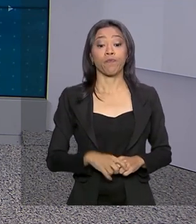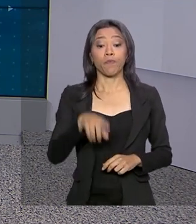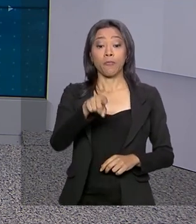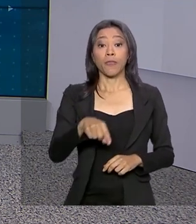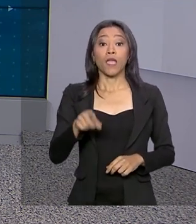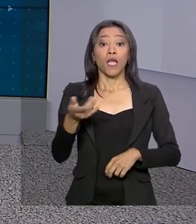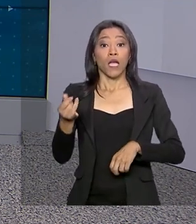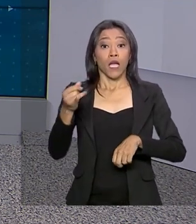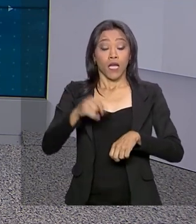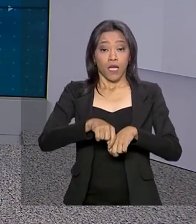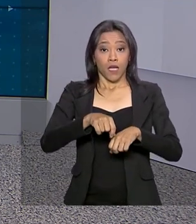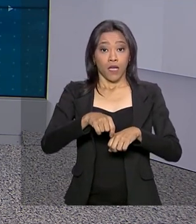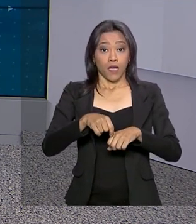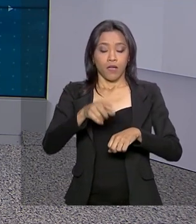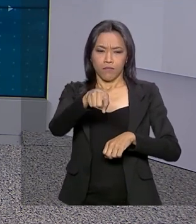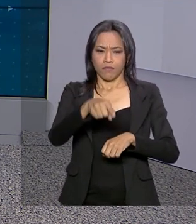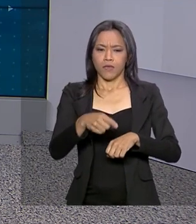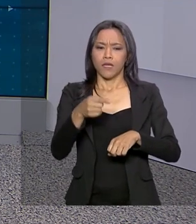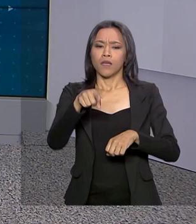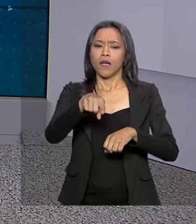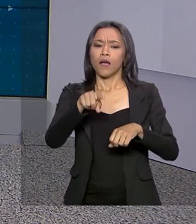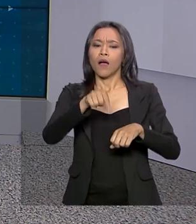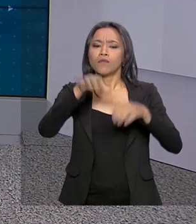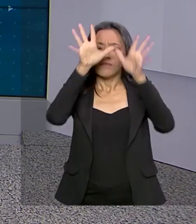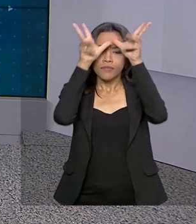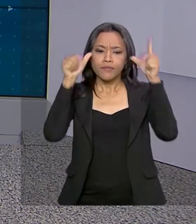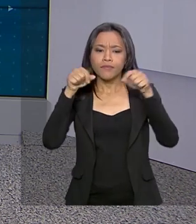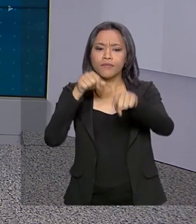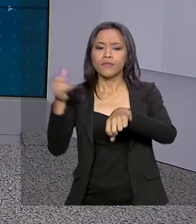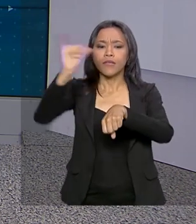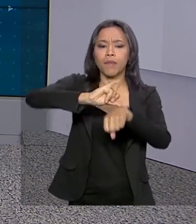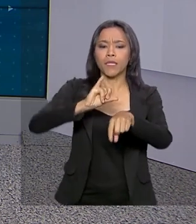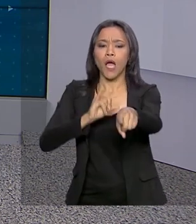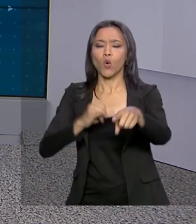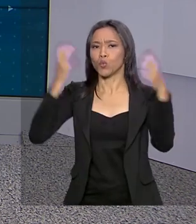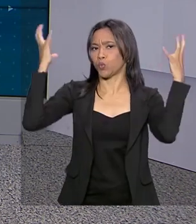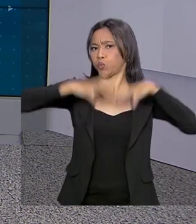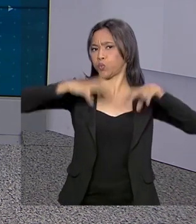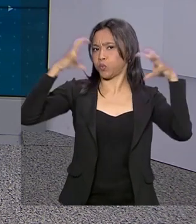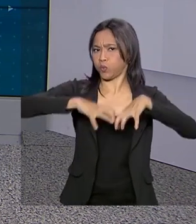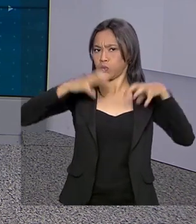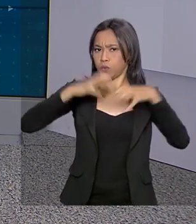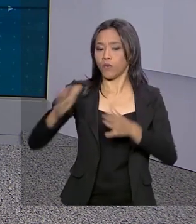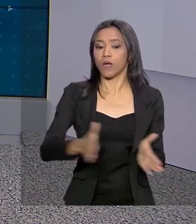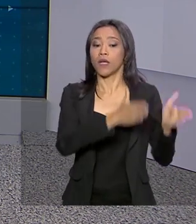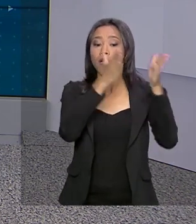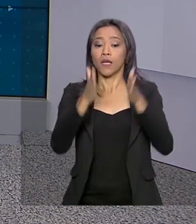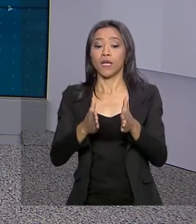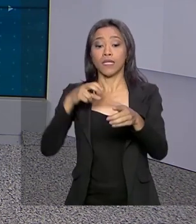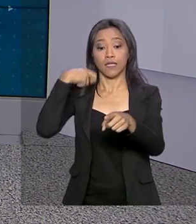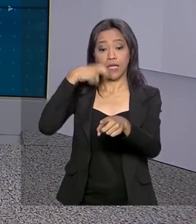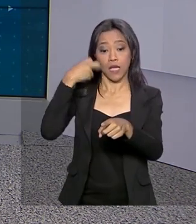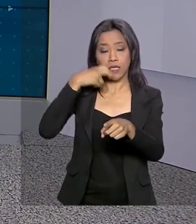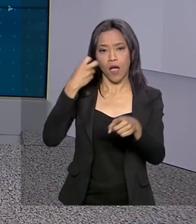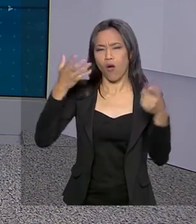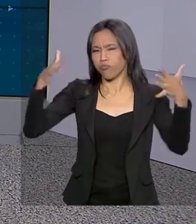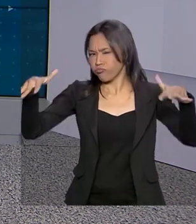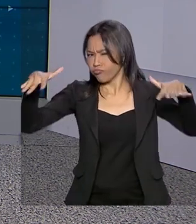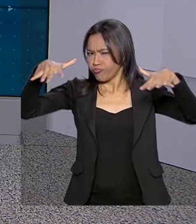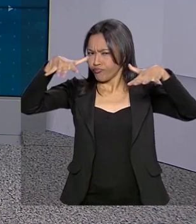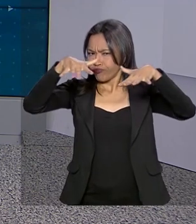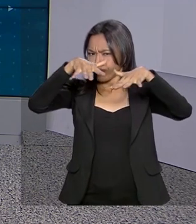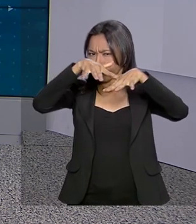branco mapa no rio branco a gente tem tempo chuvoso em natal parcialmente